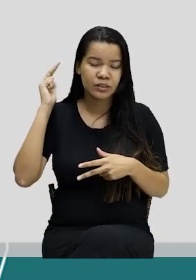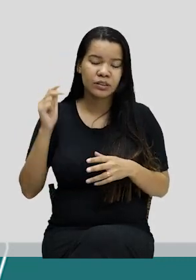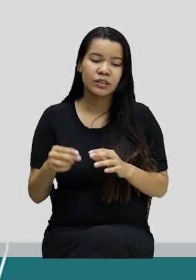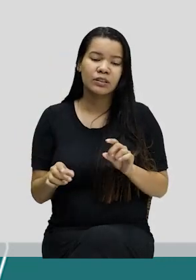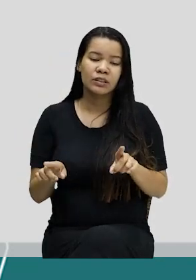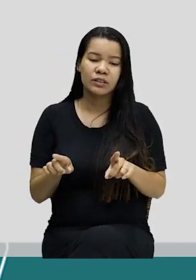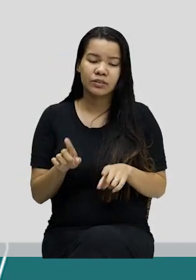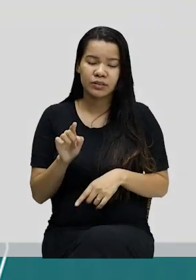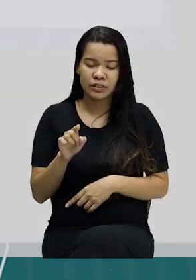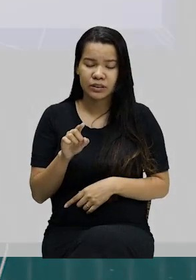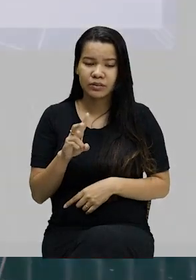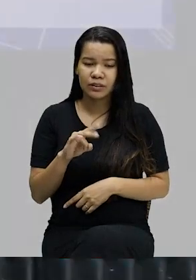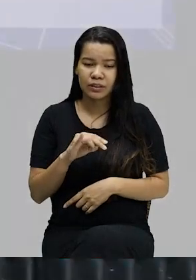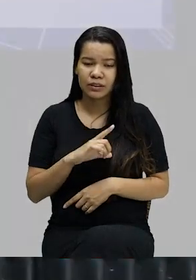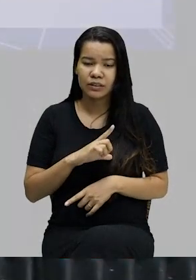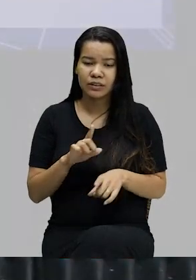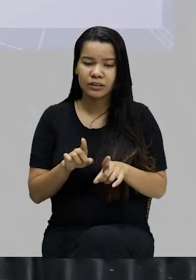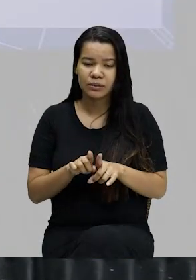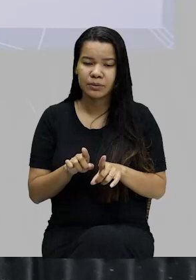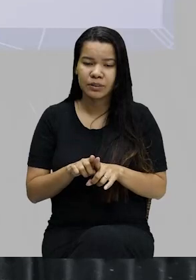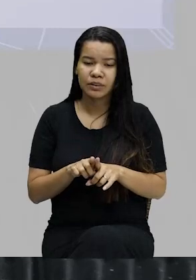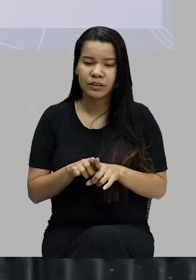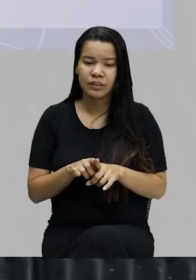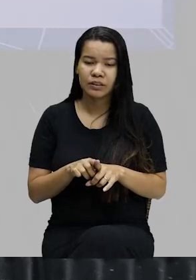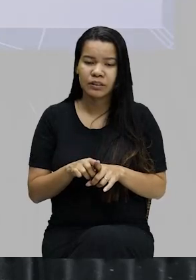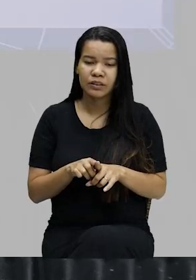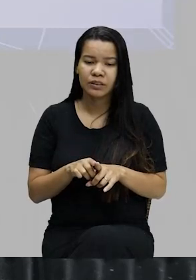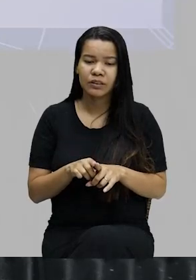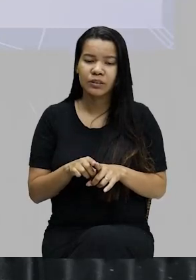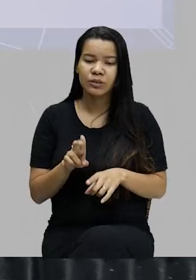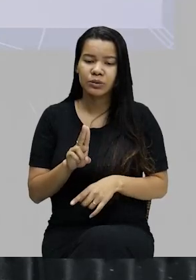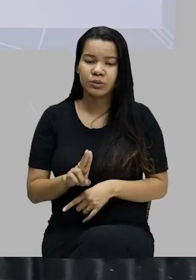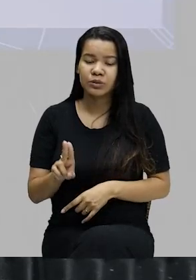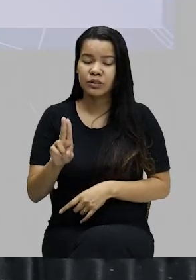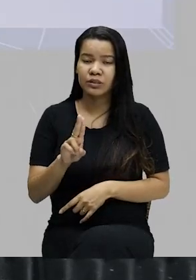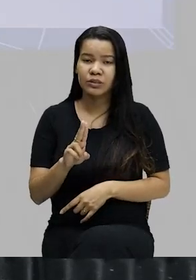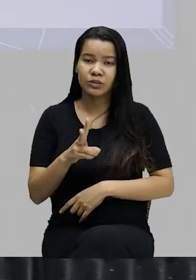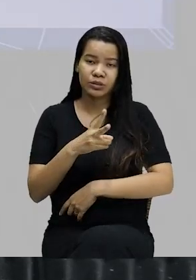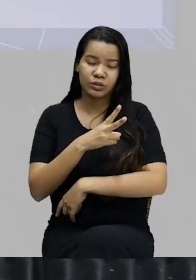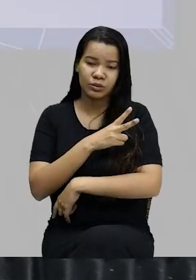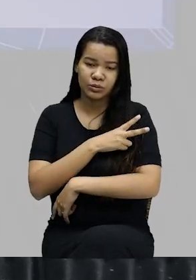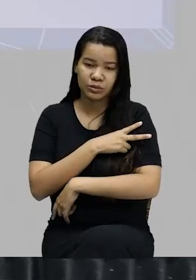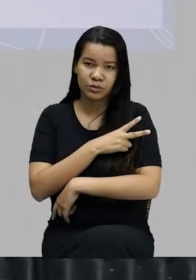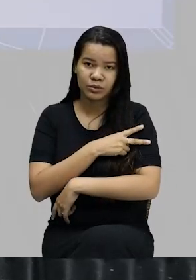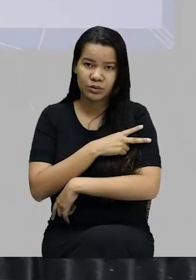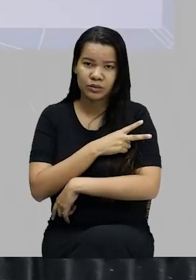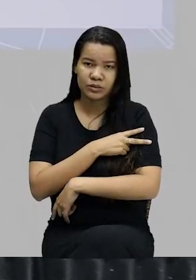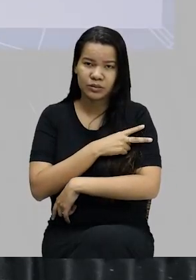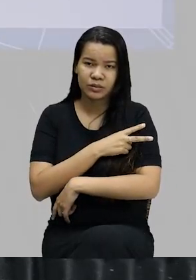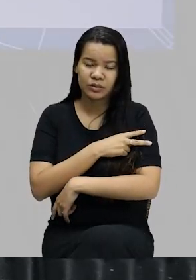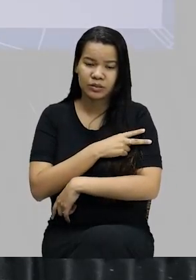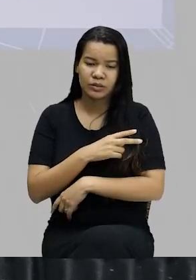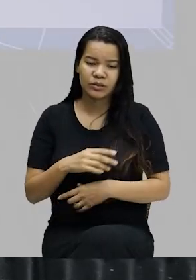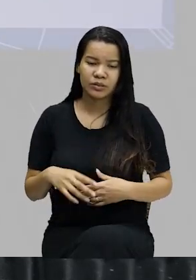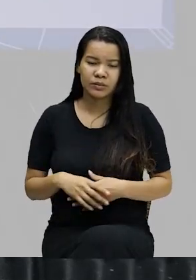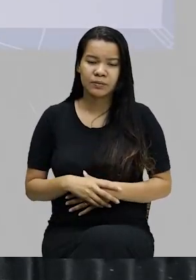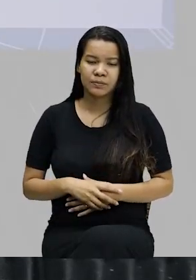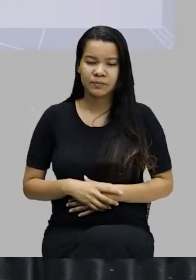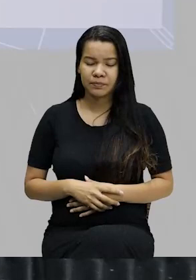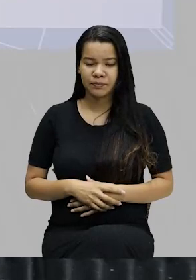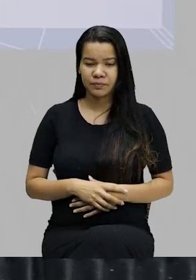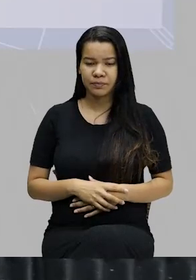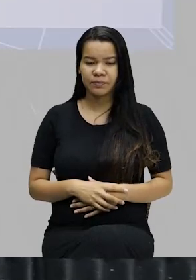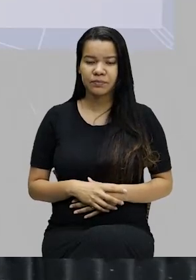que vai ter muita aplicação quando você estiver lá no segundo ano do ensino médio. Número de Avogadro ou constante